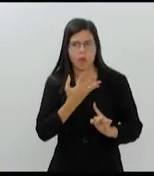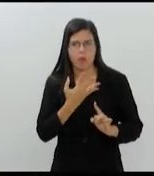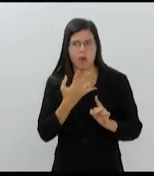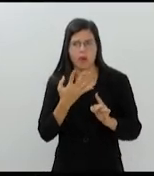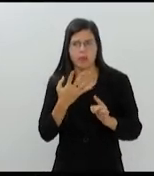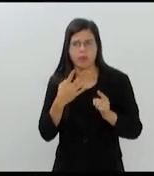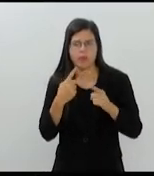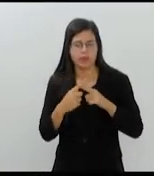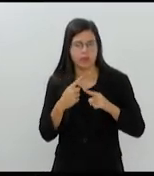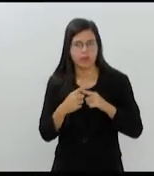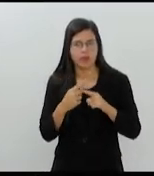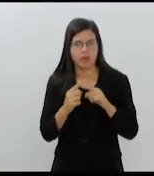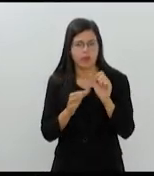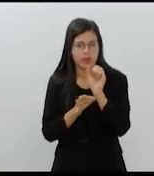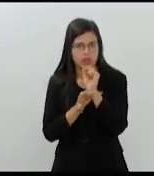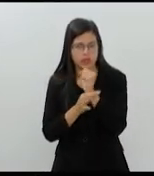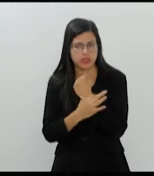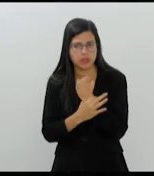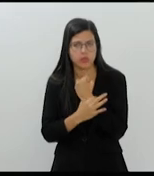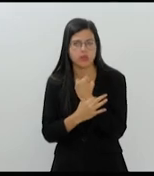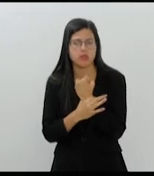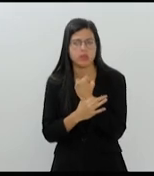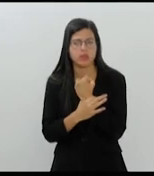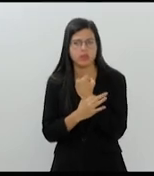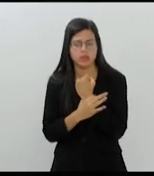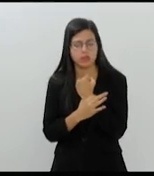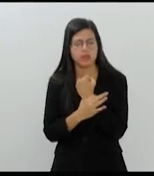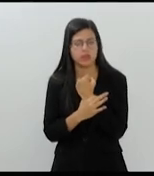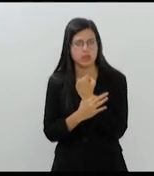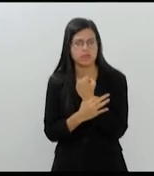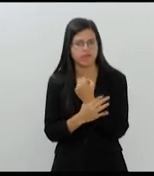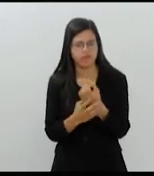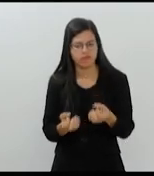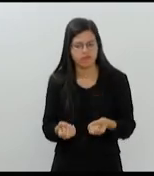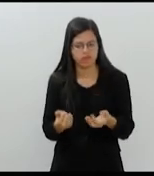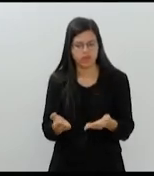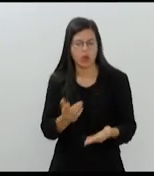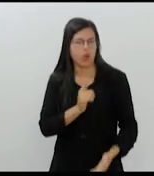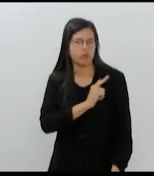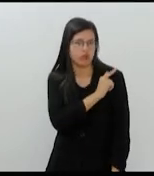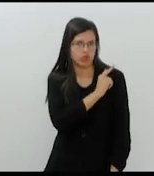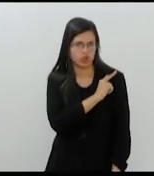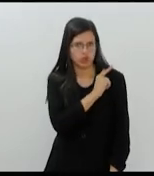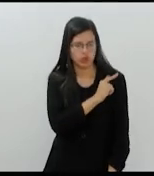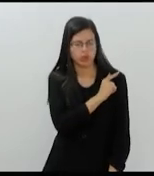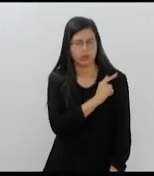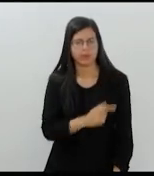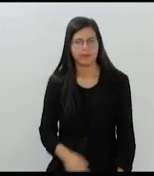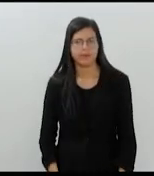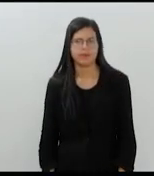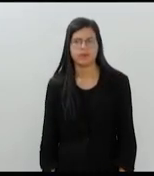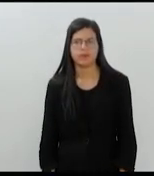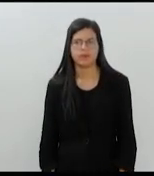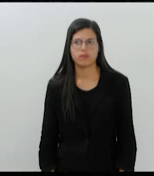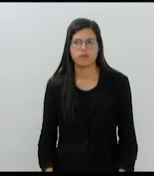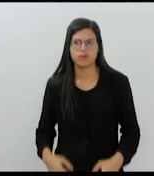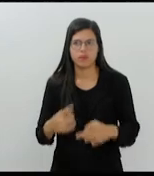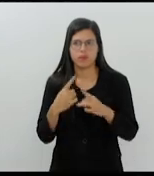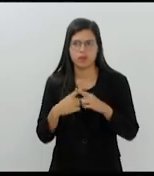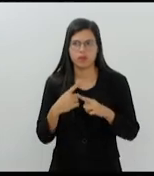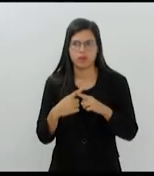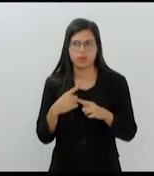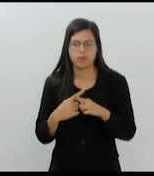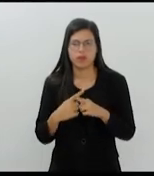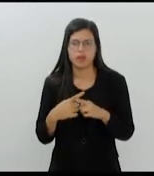dá segurança, inclusive, ao gestor, né? Porque ele tem tempo